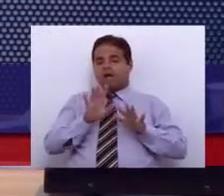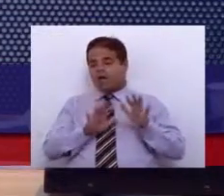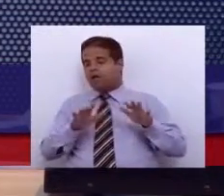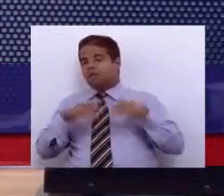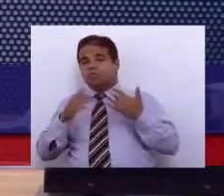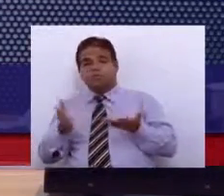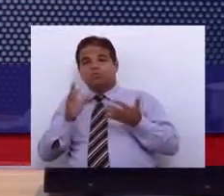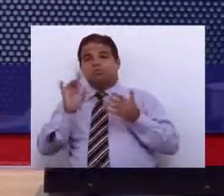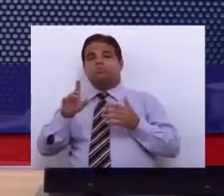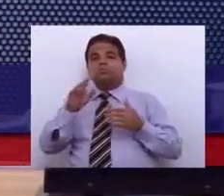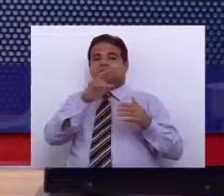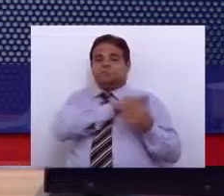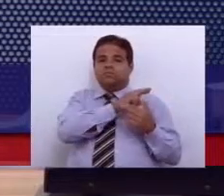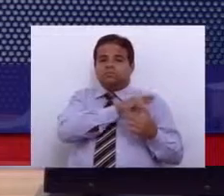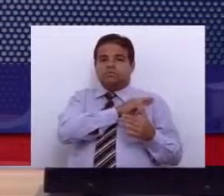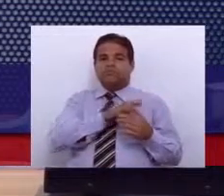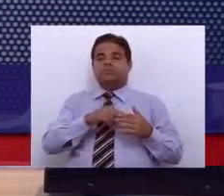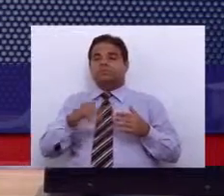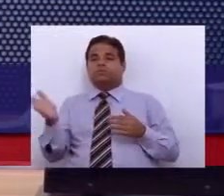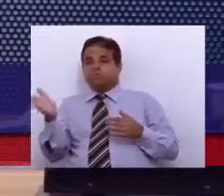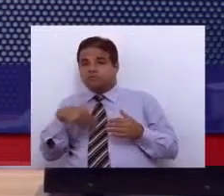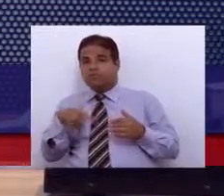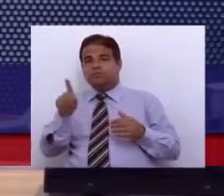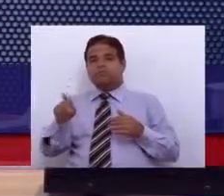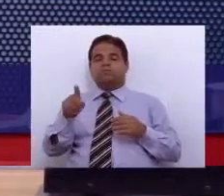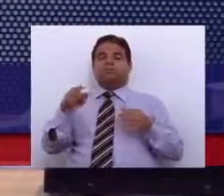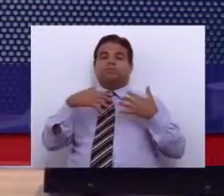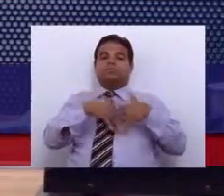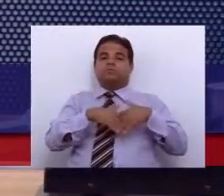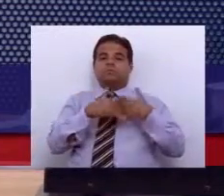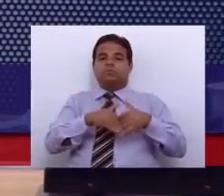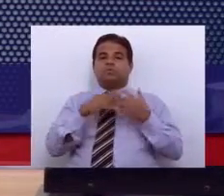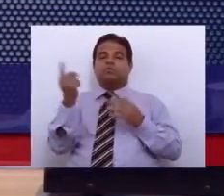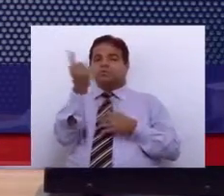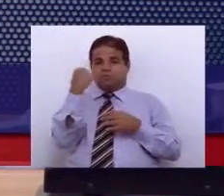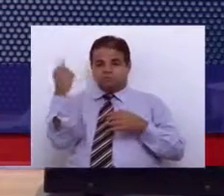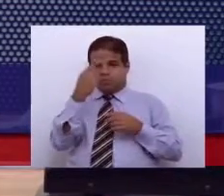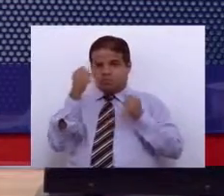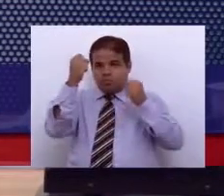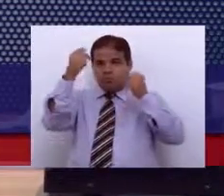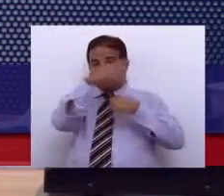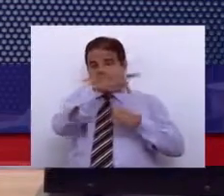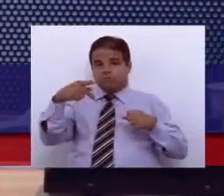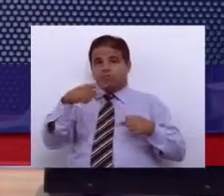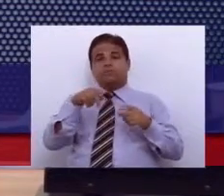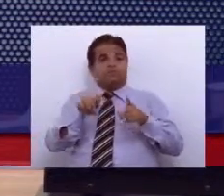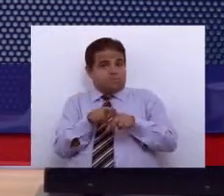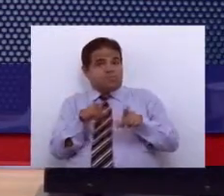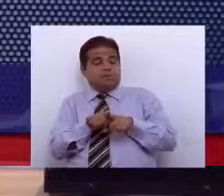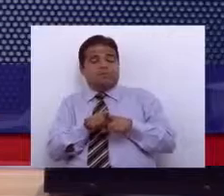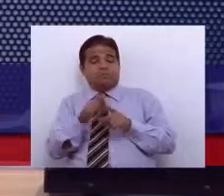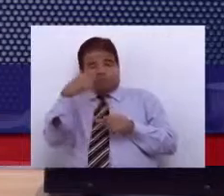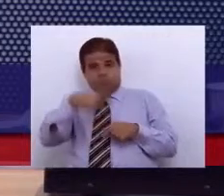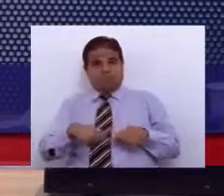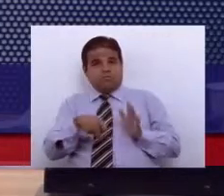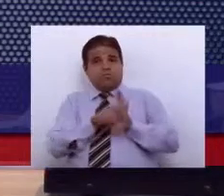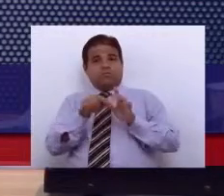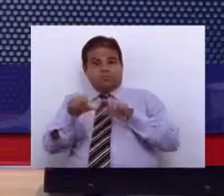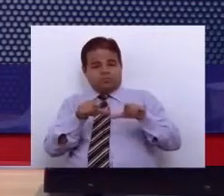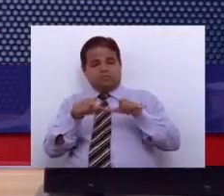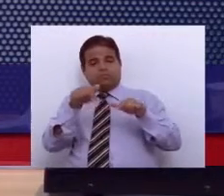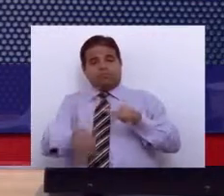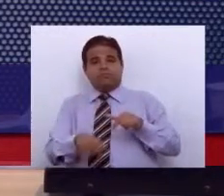pela responsabilidade e advinda da consciência do servidor público mas também como cidadão do município que reconheça a legitimidade